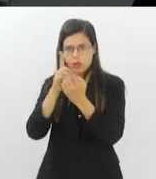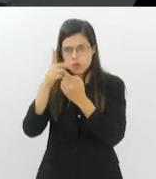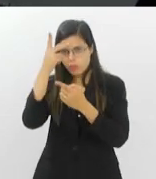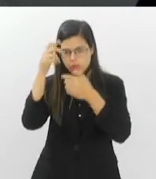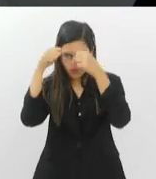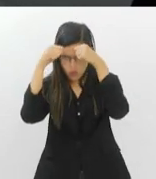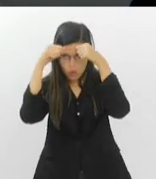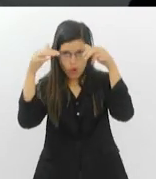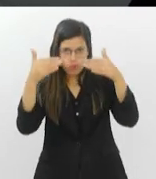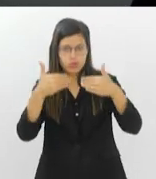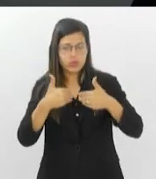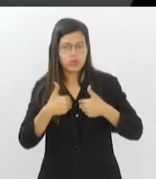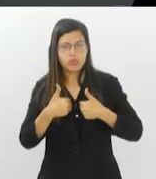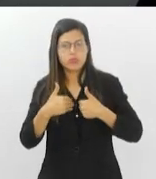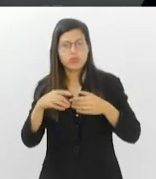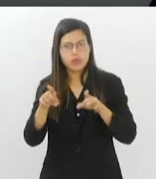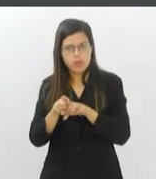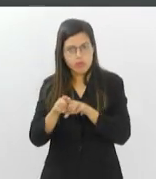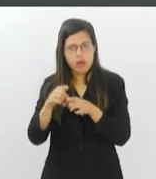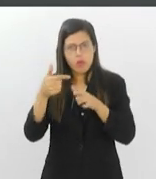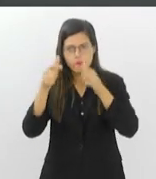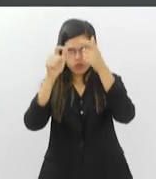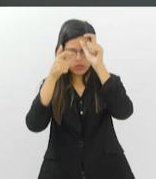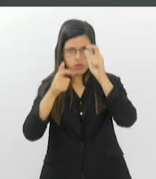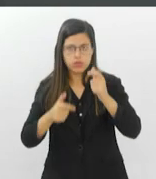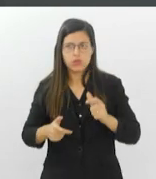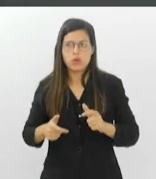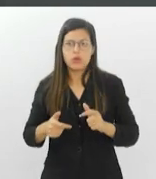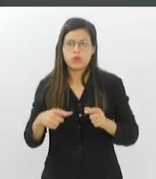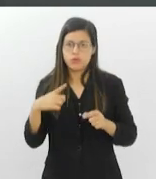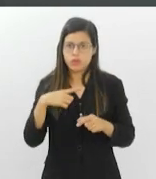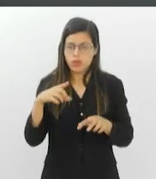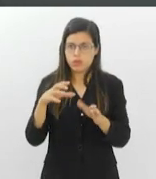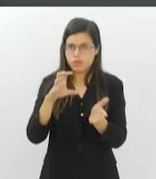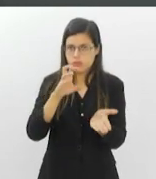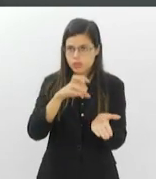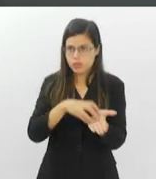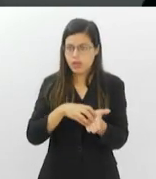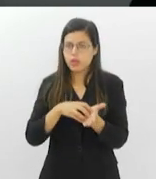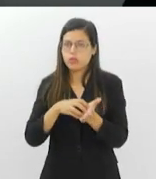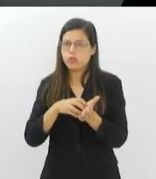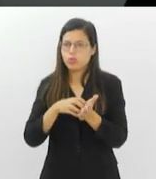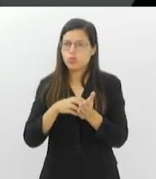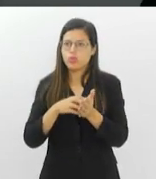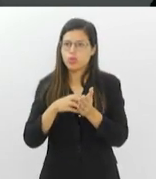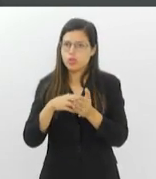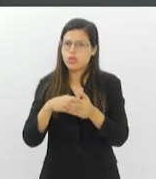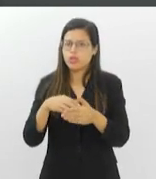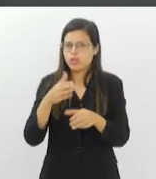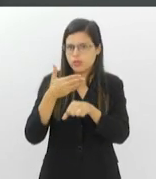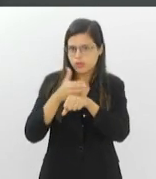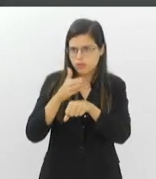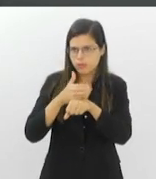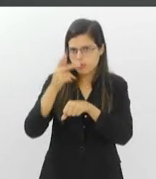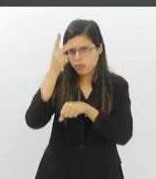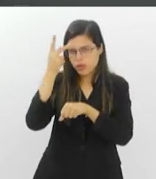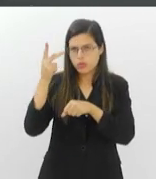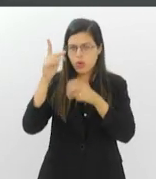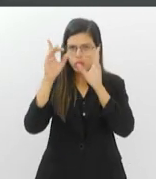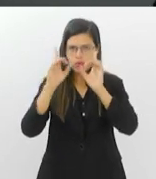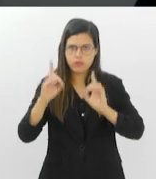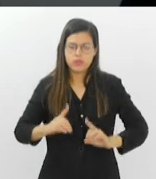No momento, na área da saúde, nós estamos com o Centro Multidisciplinar de Reabilitação para pessoas com deficiência intelectual e múltipla